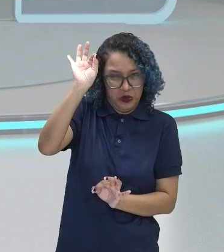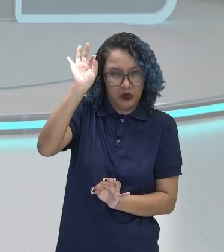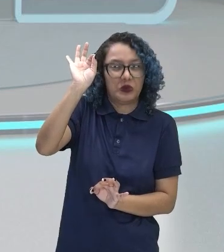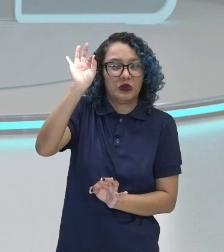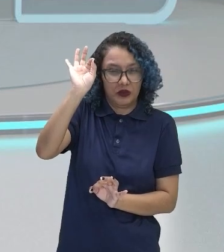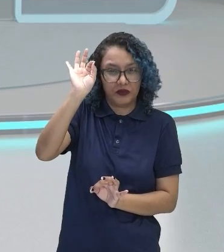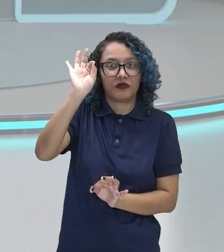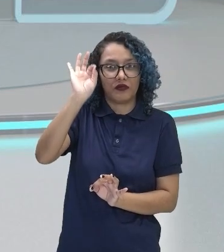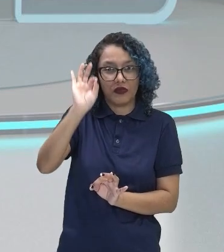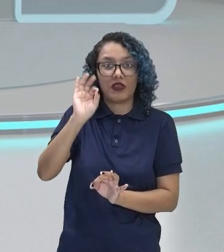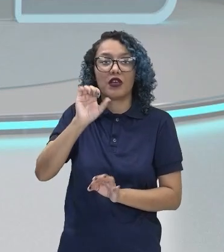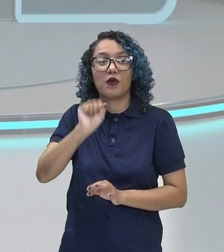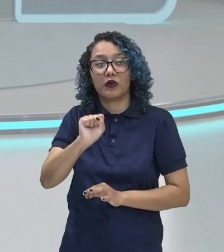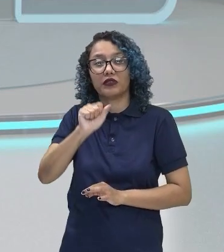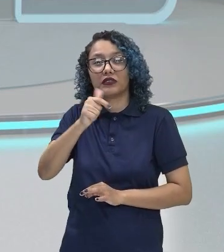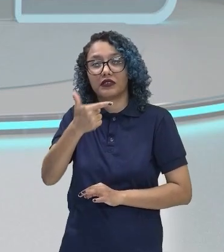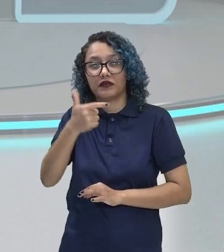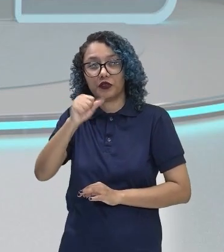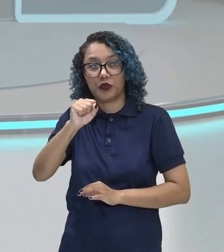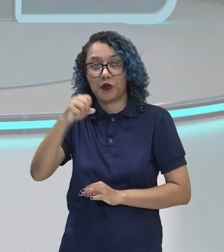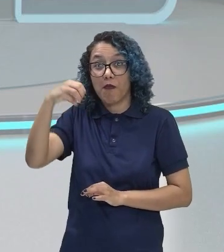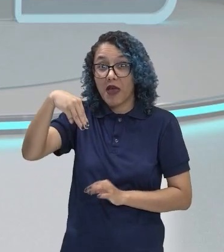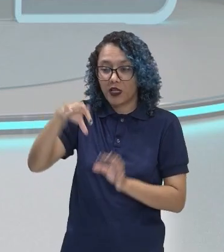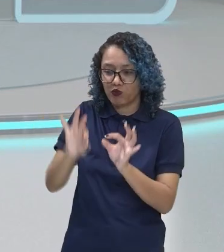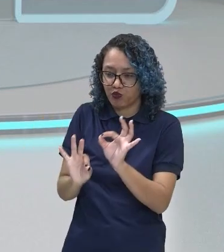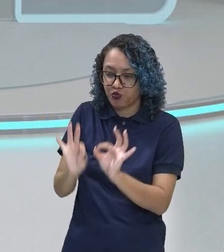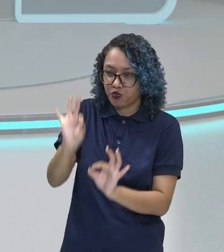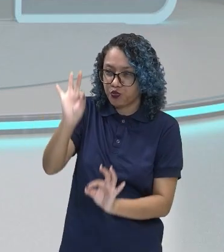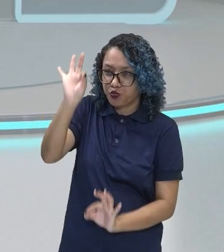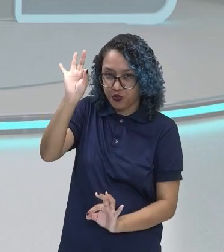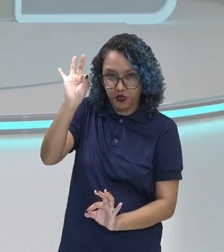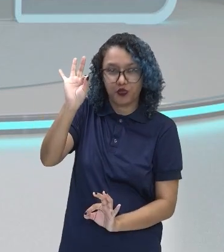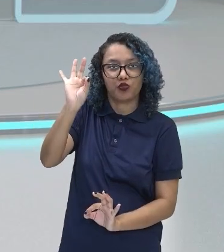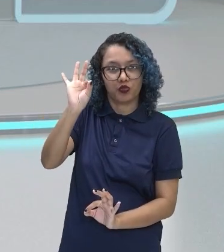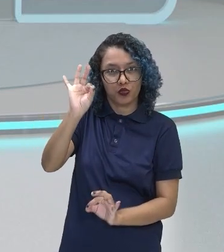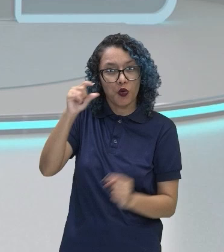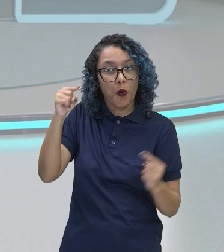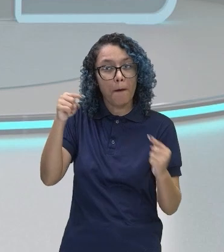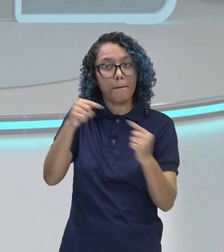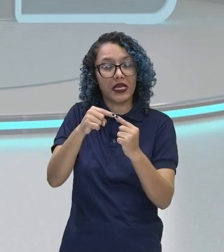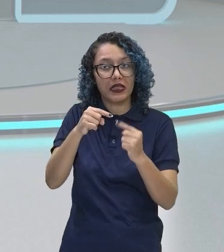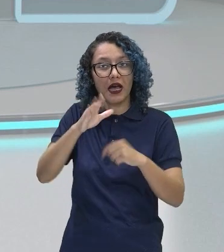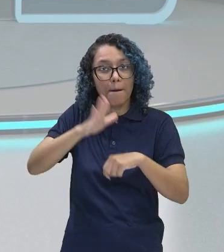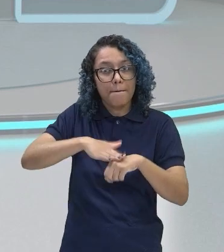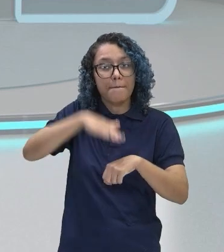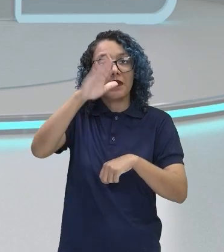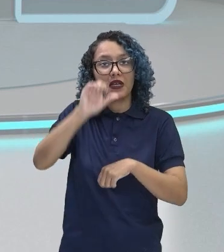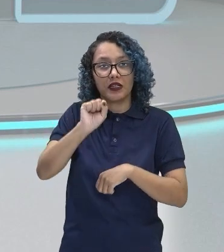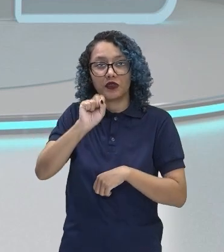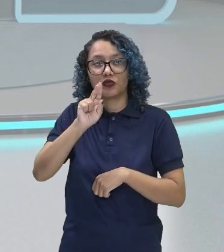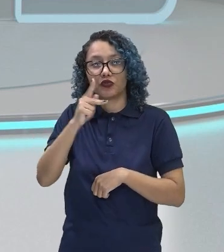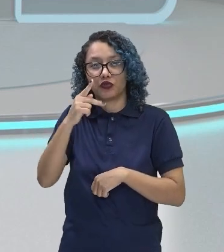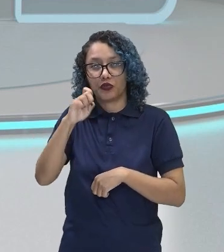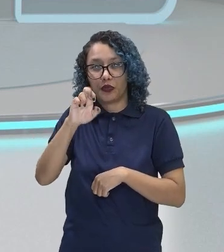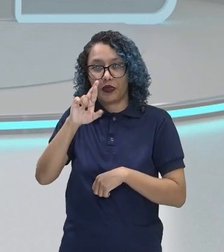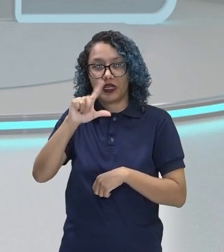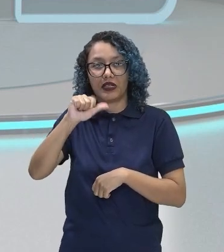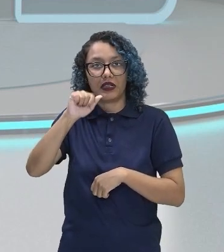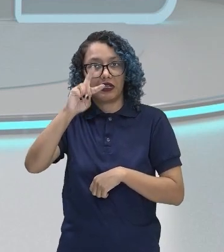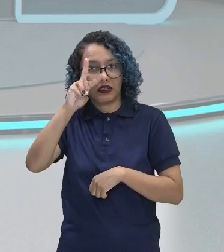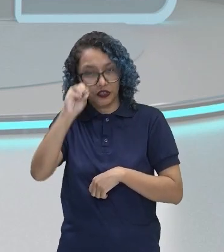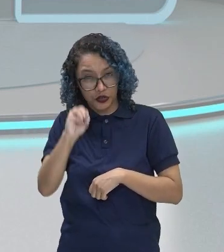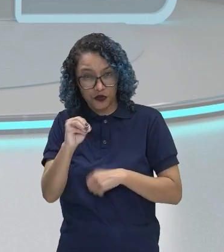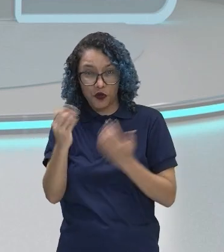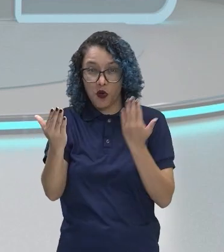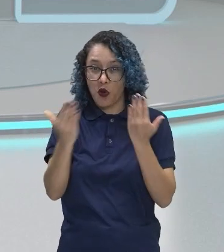com 828 metros. É o superlativo, ele é o mais alto, não tem comparação. Perceberam como eu estou